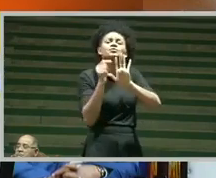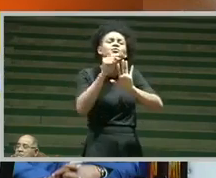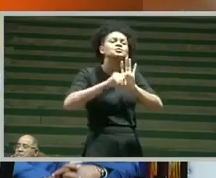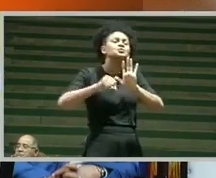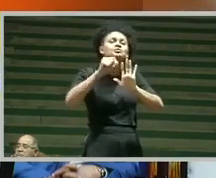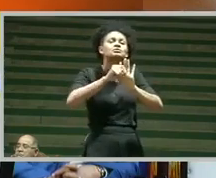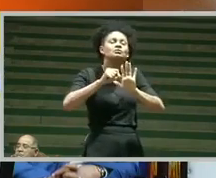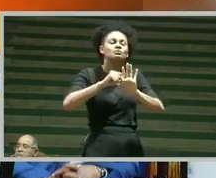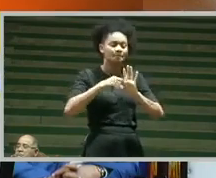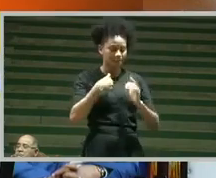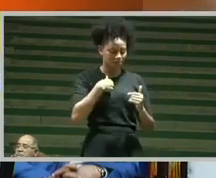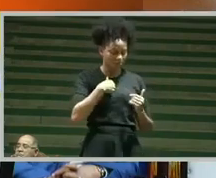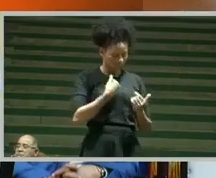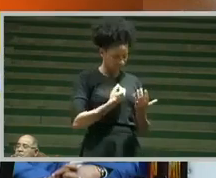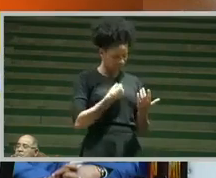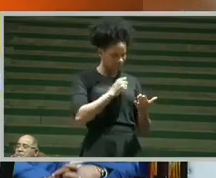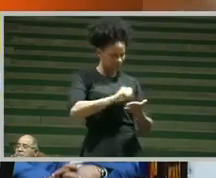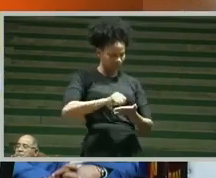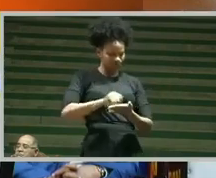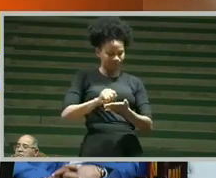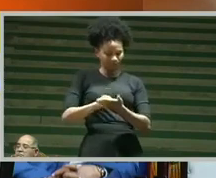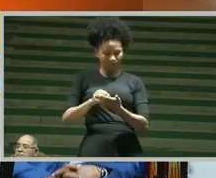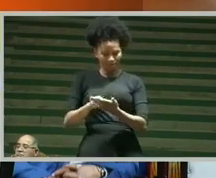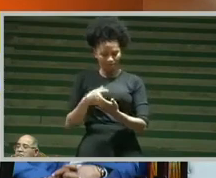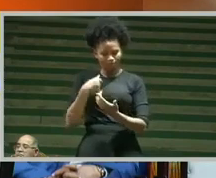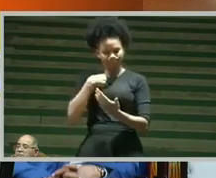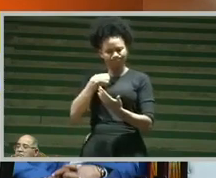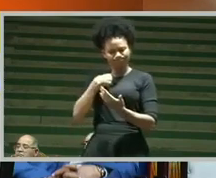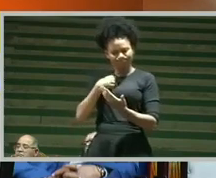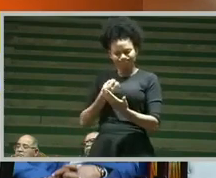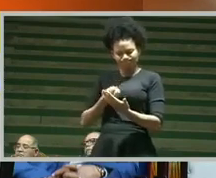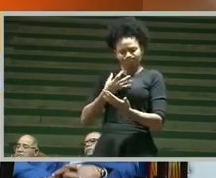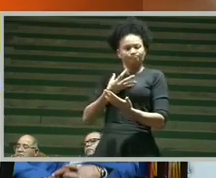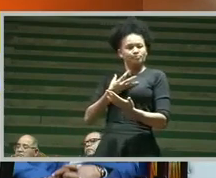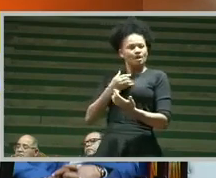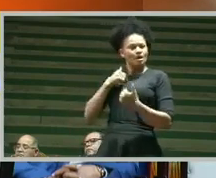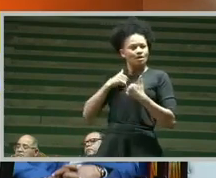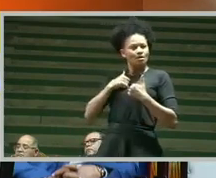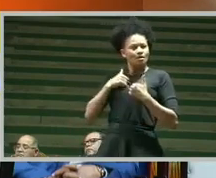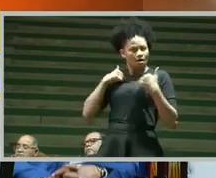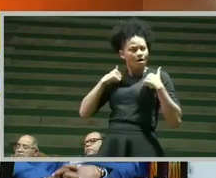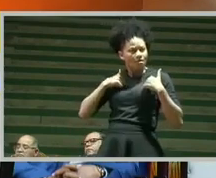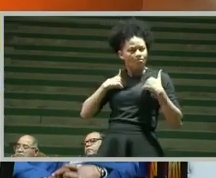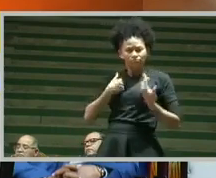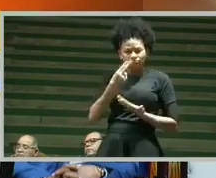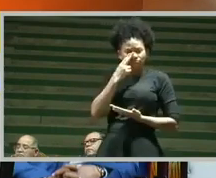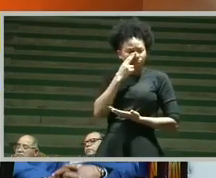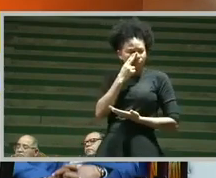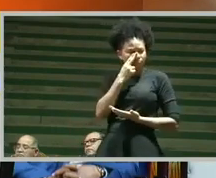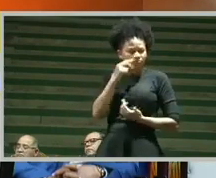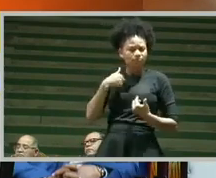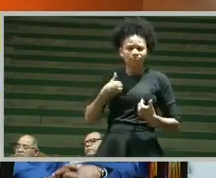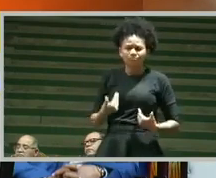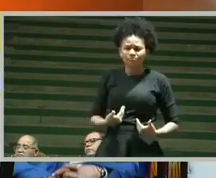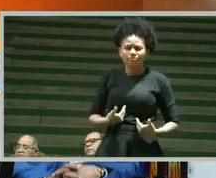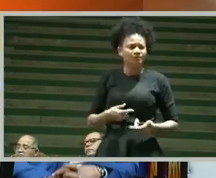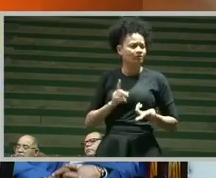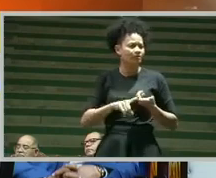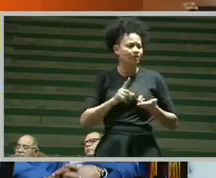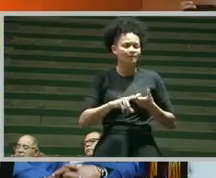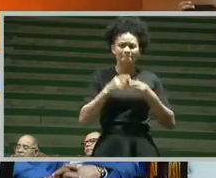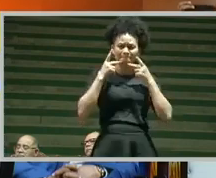o escreveu. Ainda que eu, como crente e como